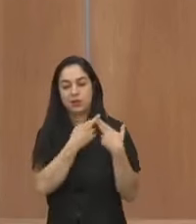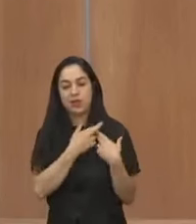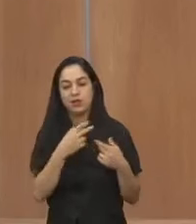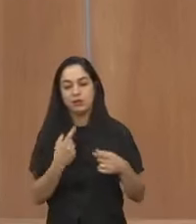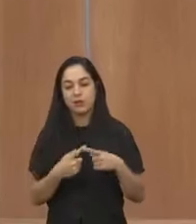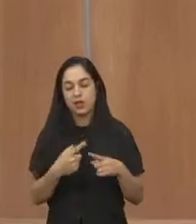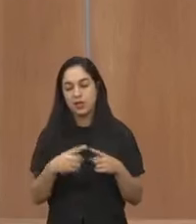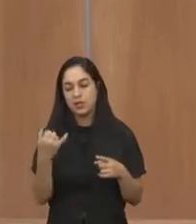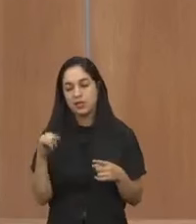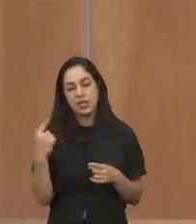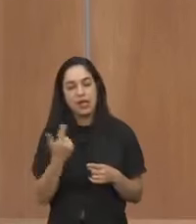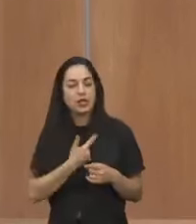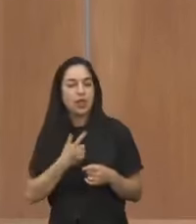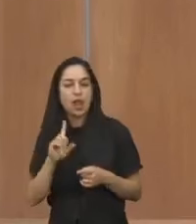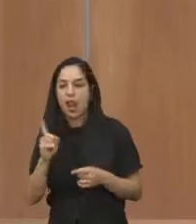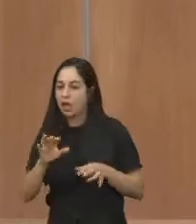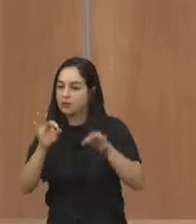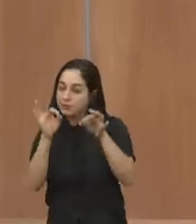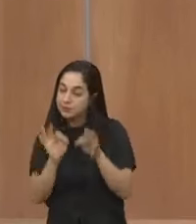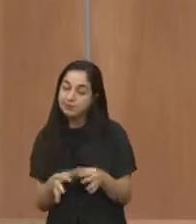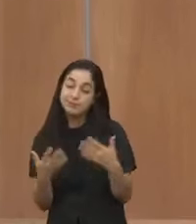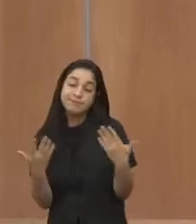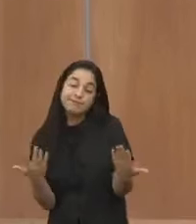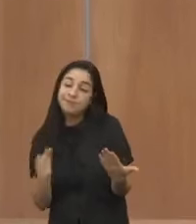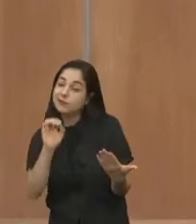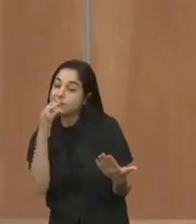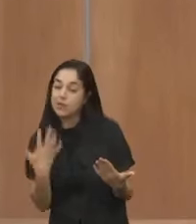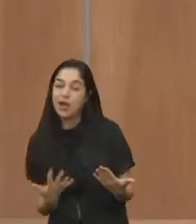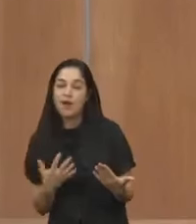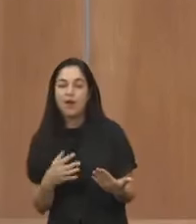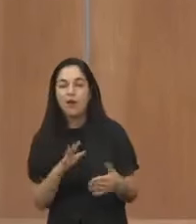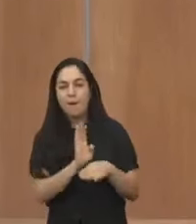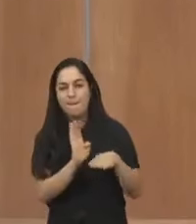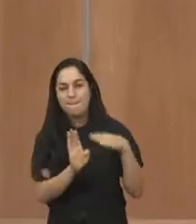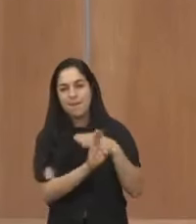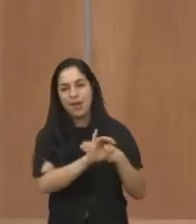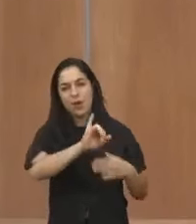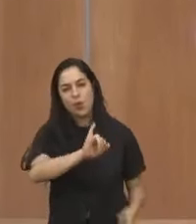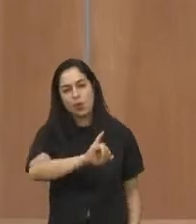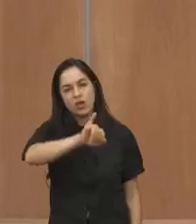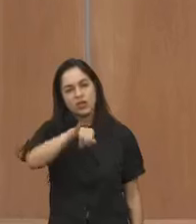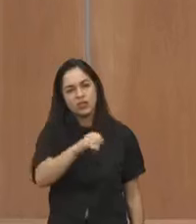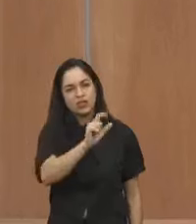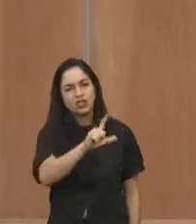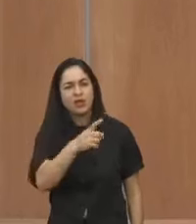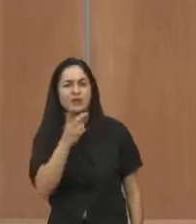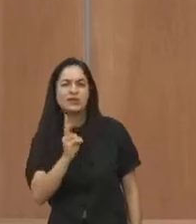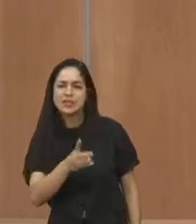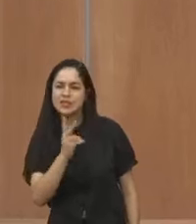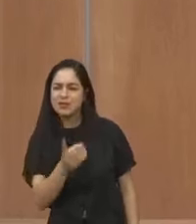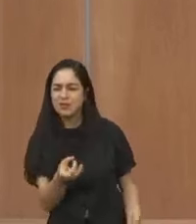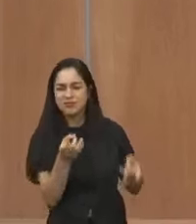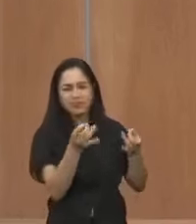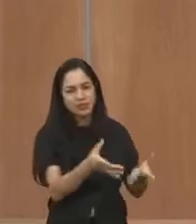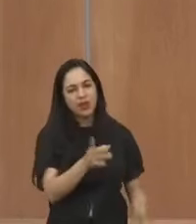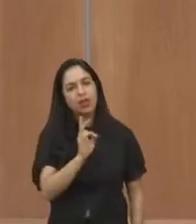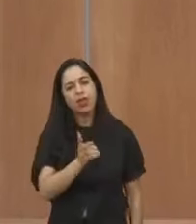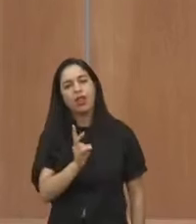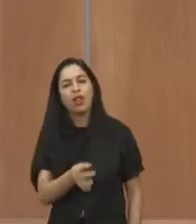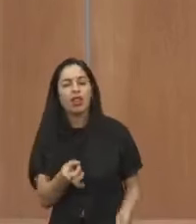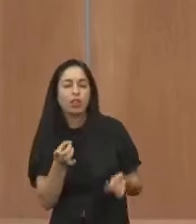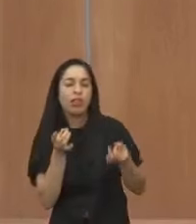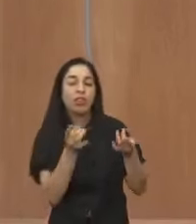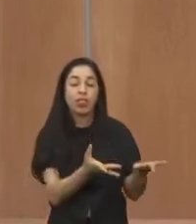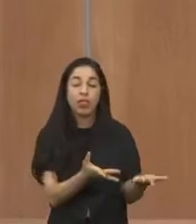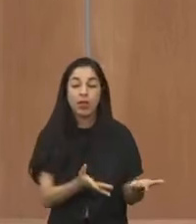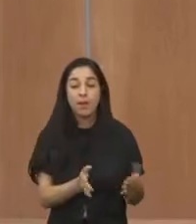fizer dessa maneira, o que vai acontecer? Veranejal sempre vai ficando, essa é a realidade. São bairros aqui